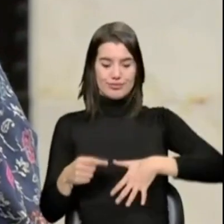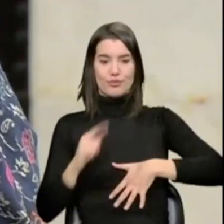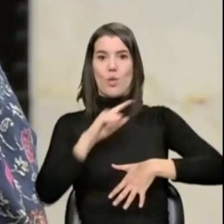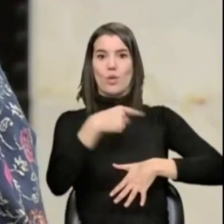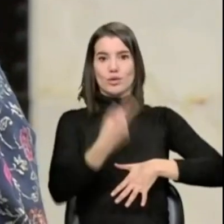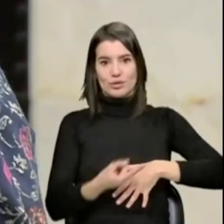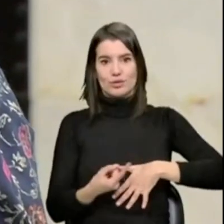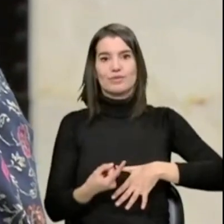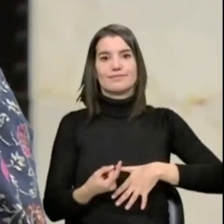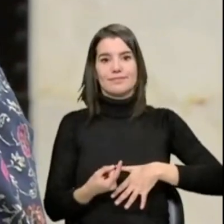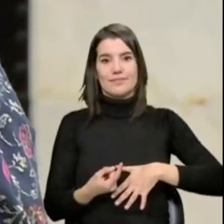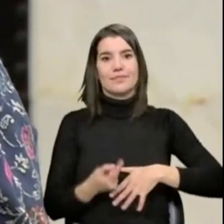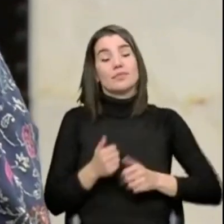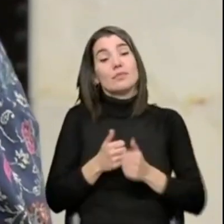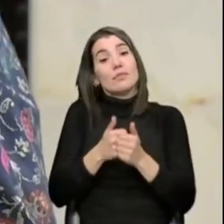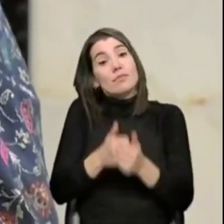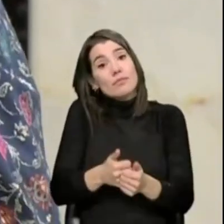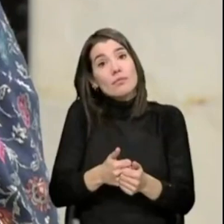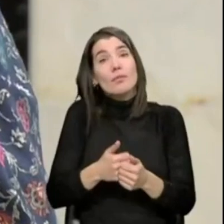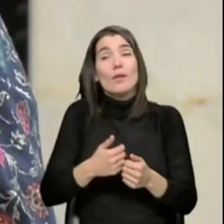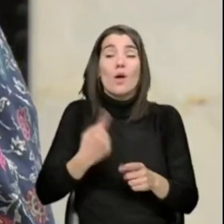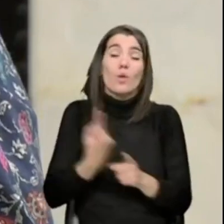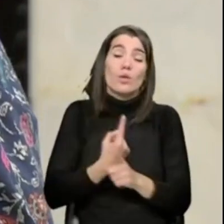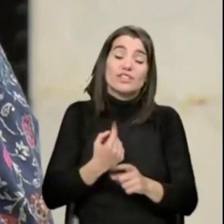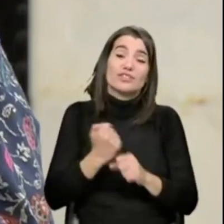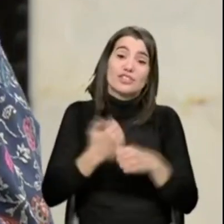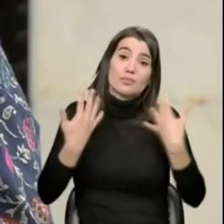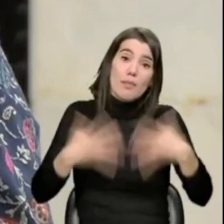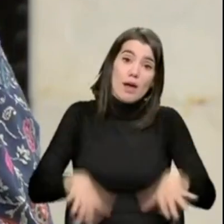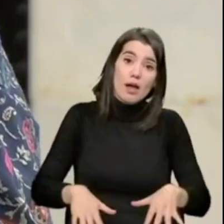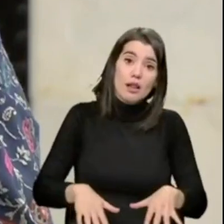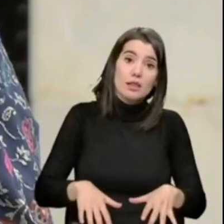cumprir com aquilo que tem que cumprir ou pagar os